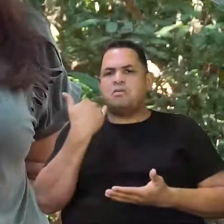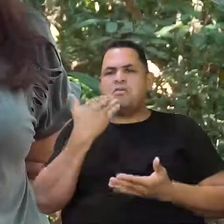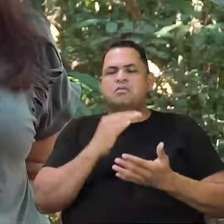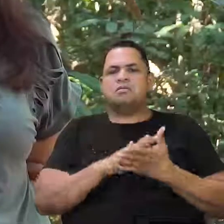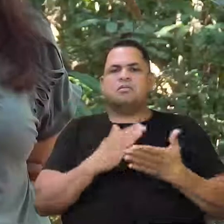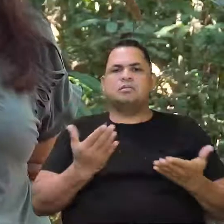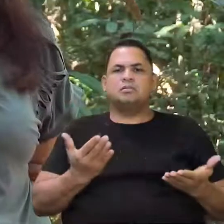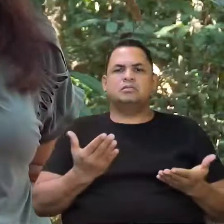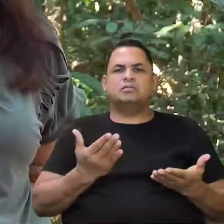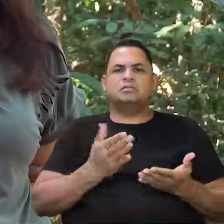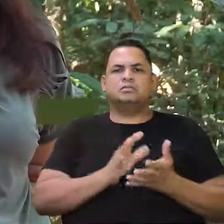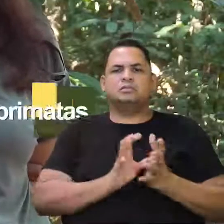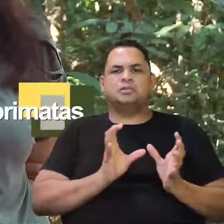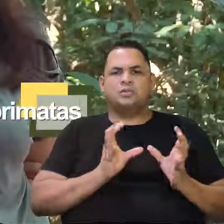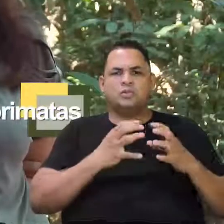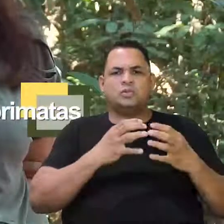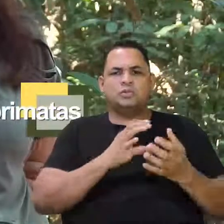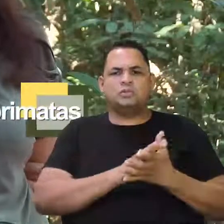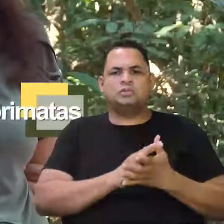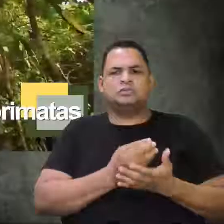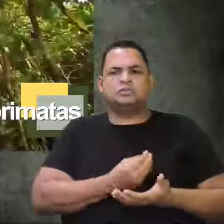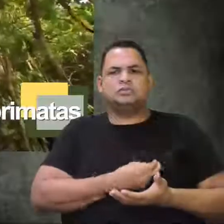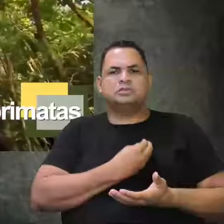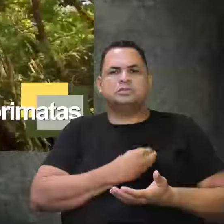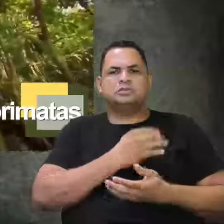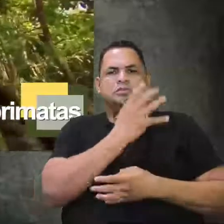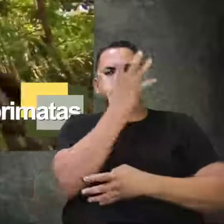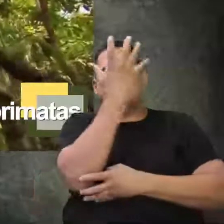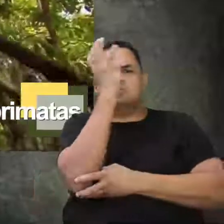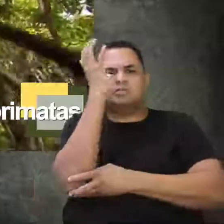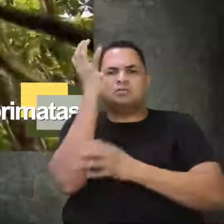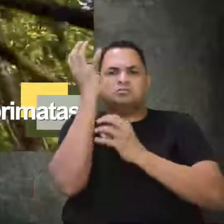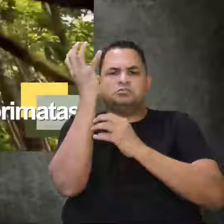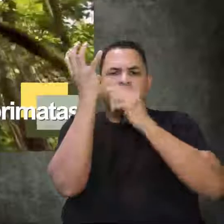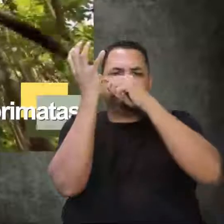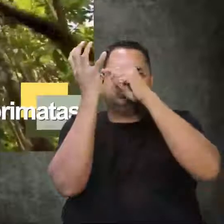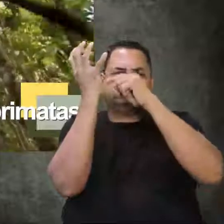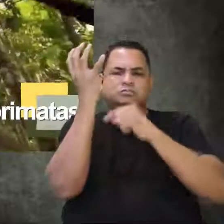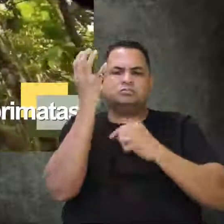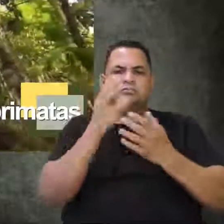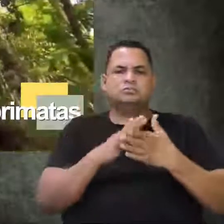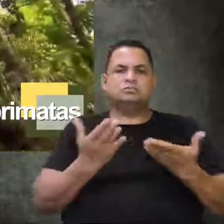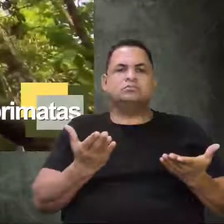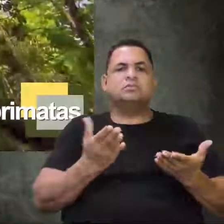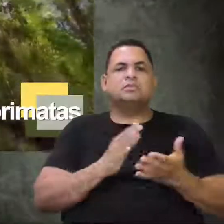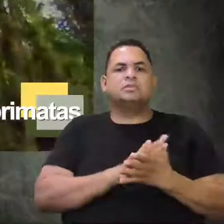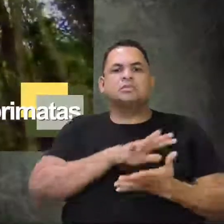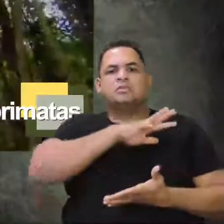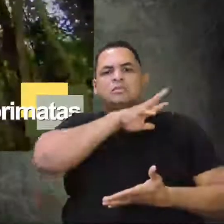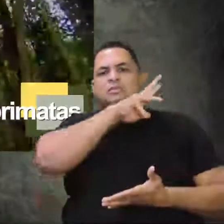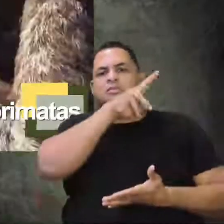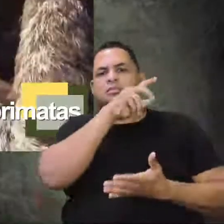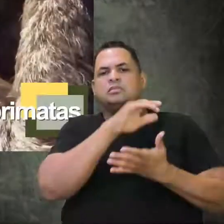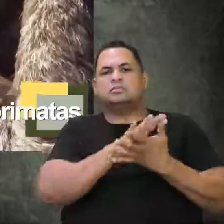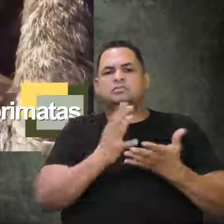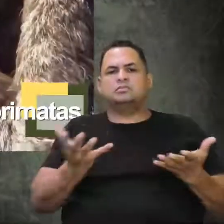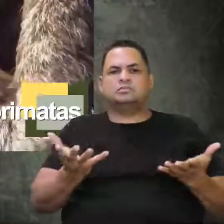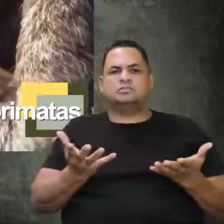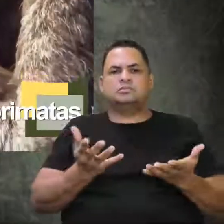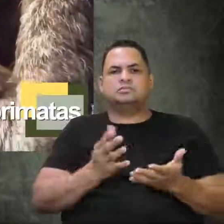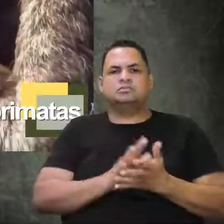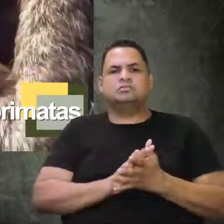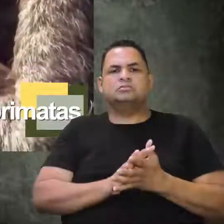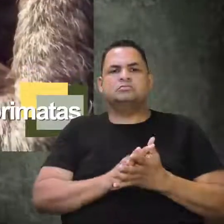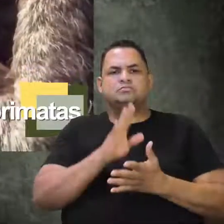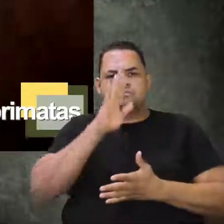mesmo, é o grupo dos animais que vivem nas árvores. A gente tem um termo para isso, um termo científico, são os animais arborícolas. Dentre eles,